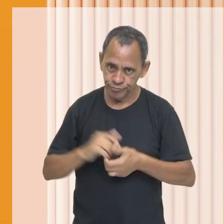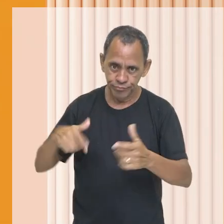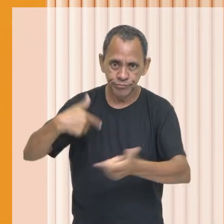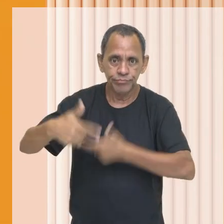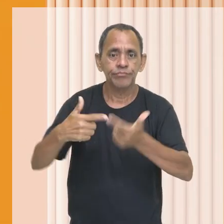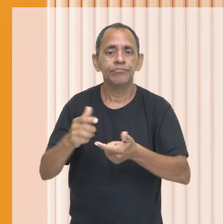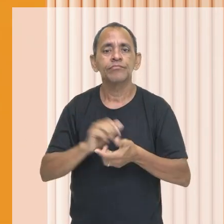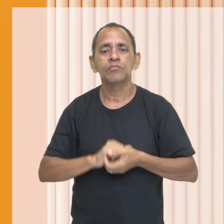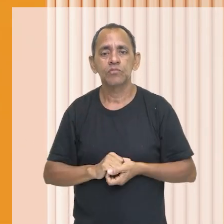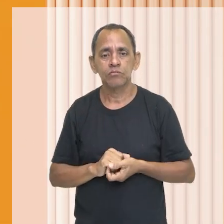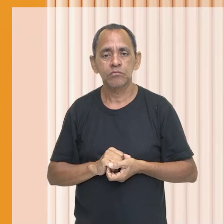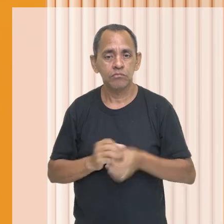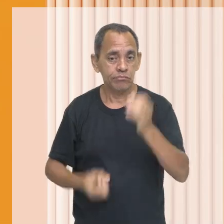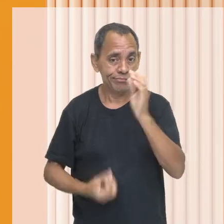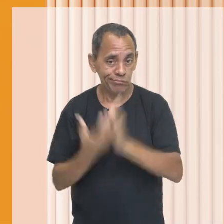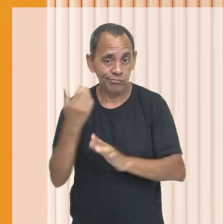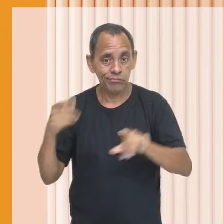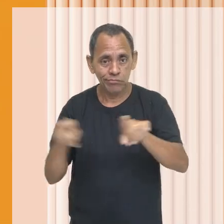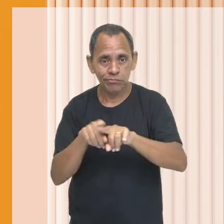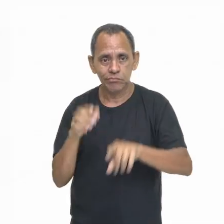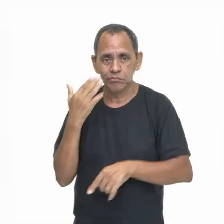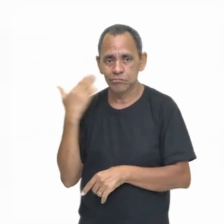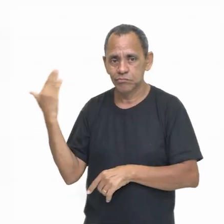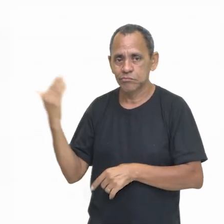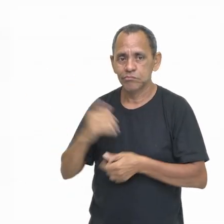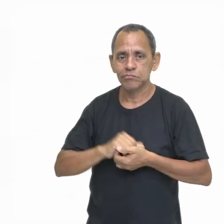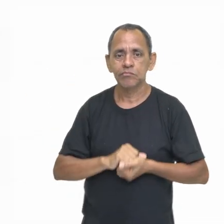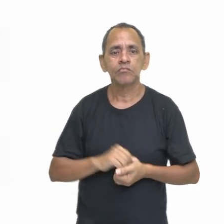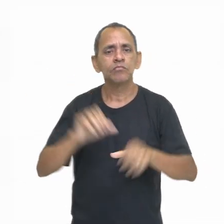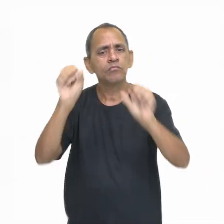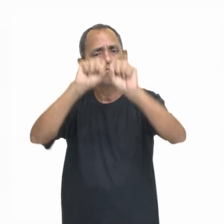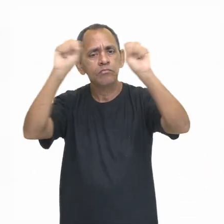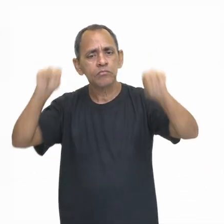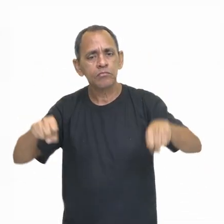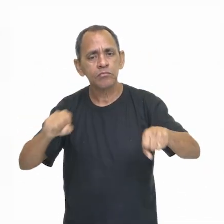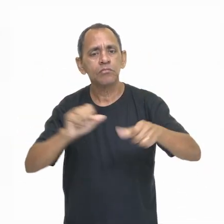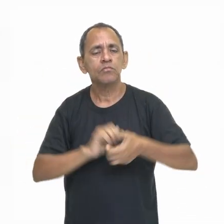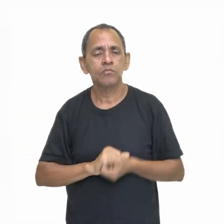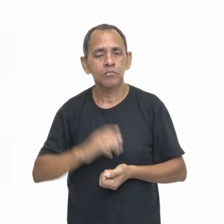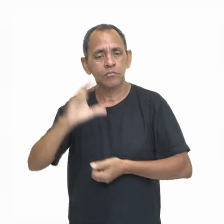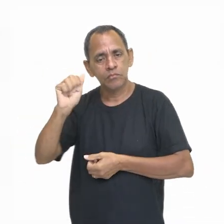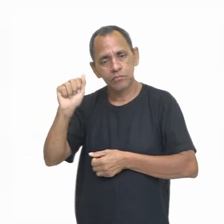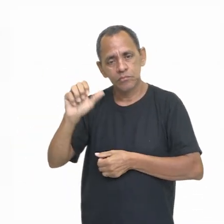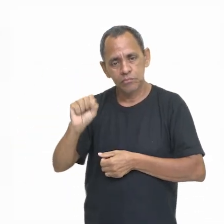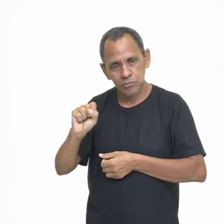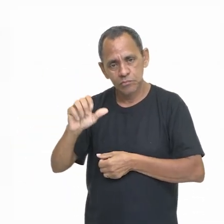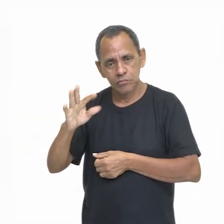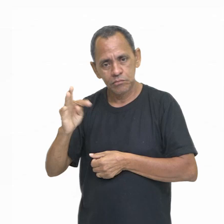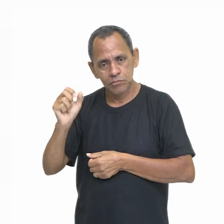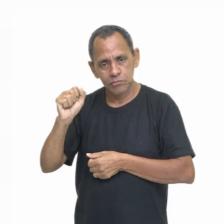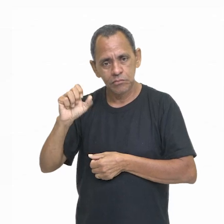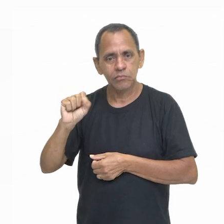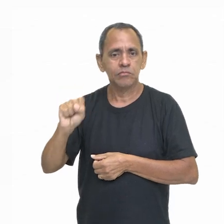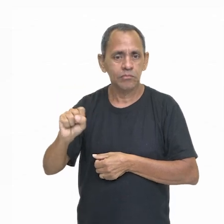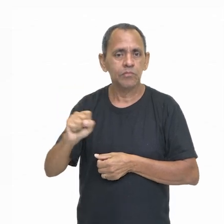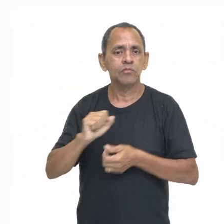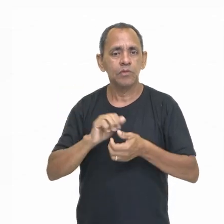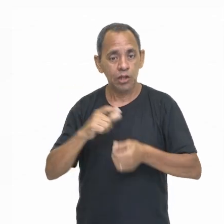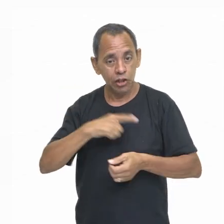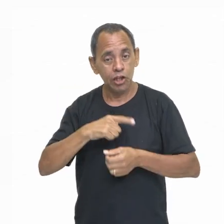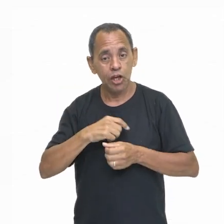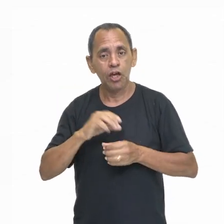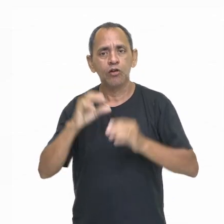atividade laboral, né? Olha só as principais características. Hierarquia rígida. Então você tem o quê? Quando eu